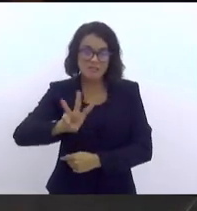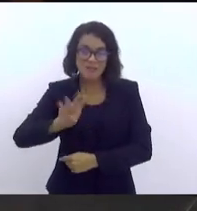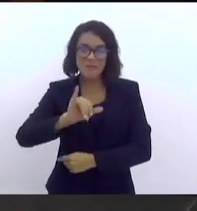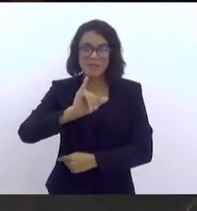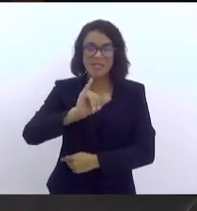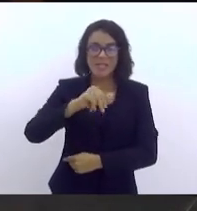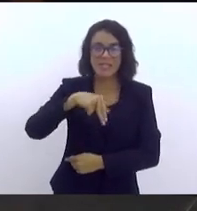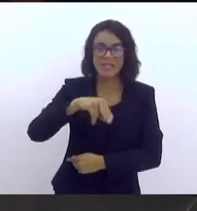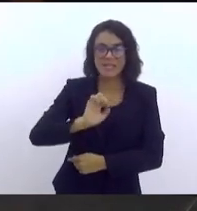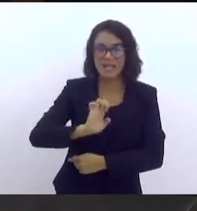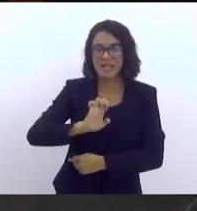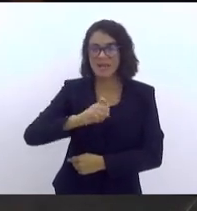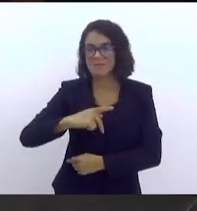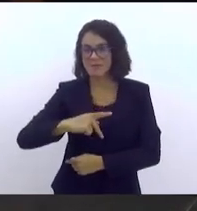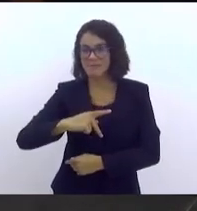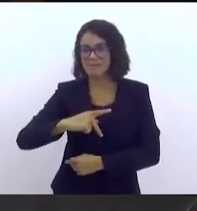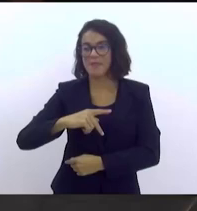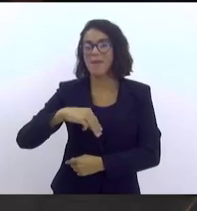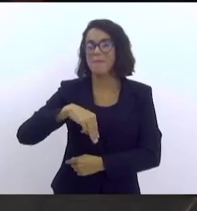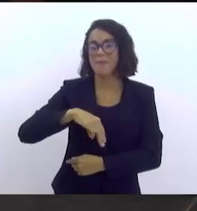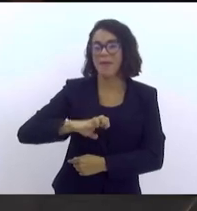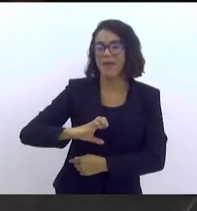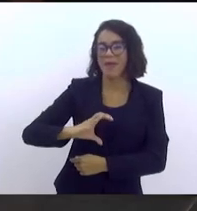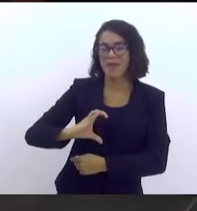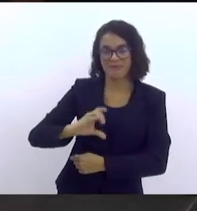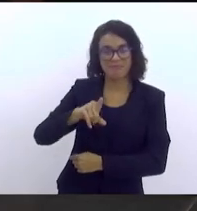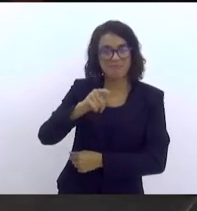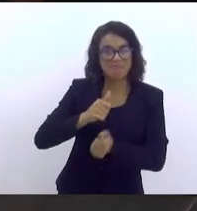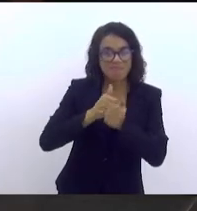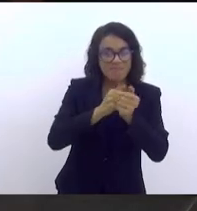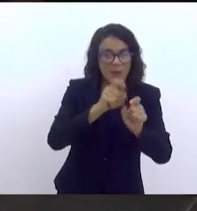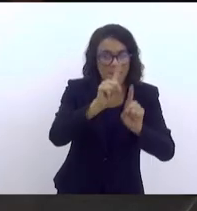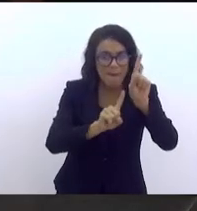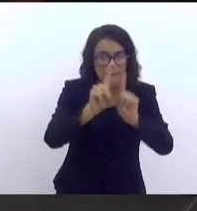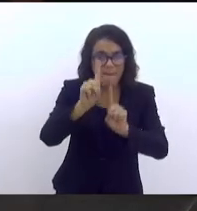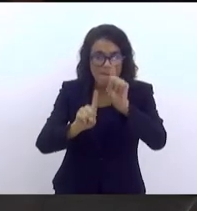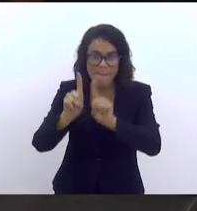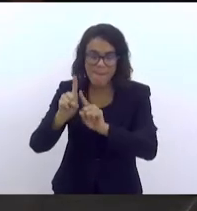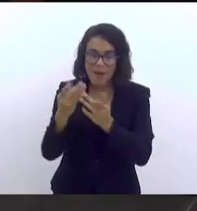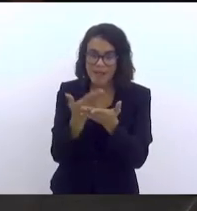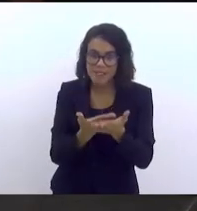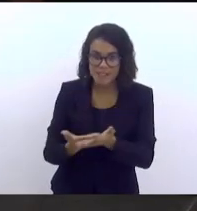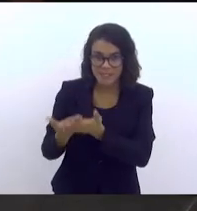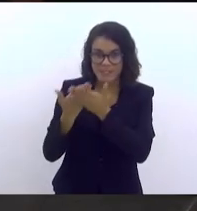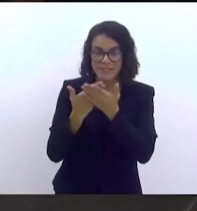INEP né que que vocês vão acompanhar pelas estatísticas escolares